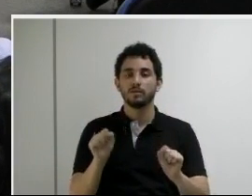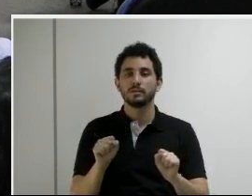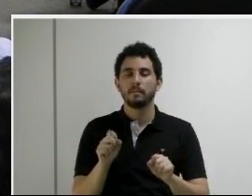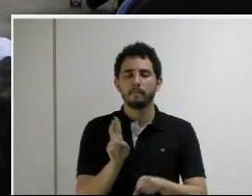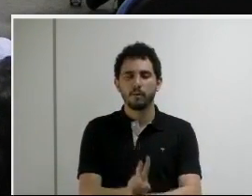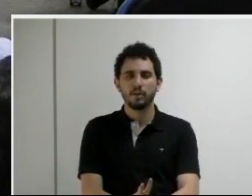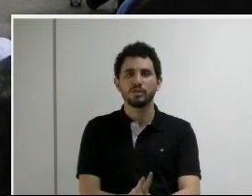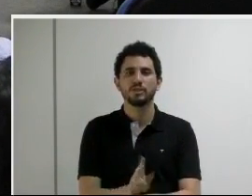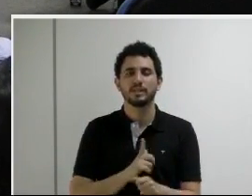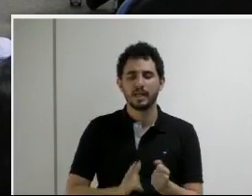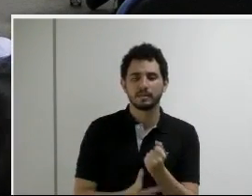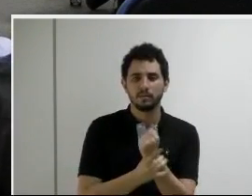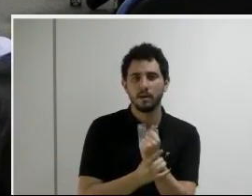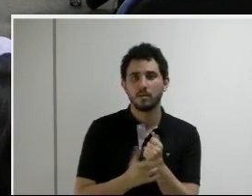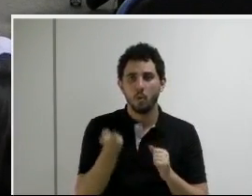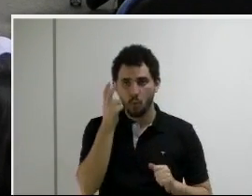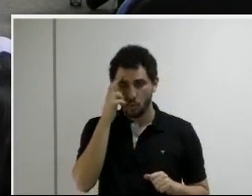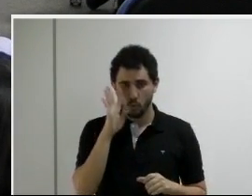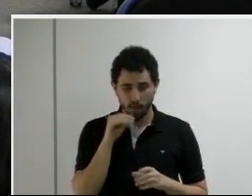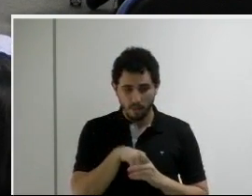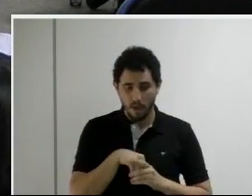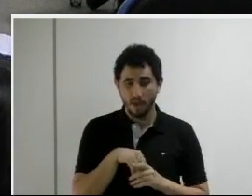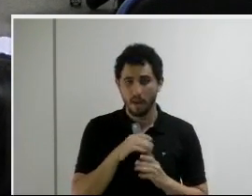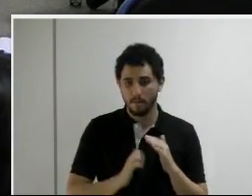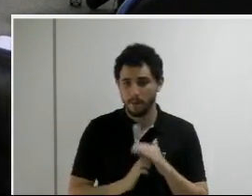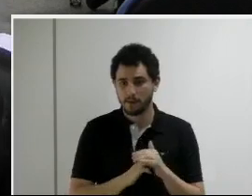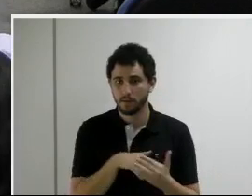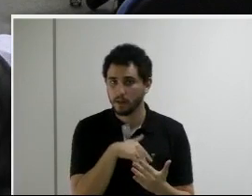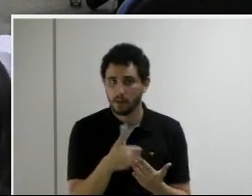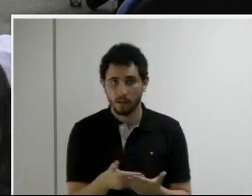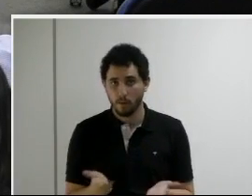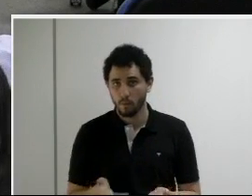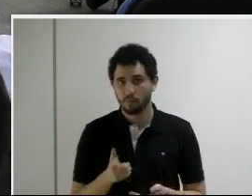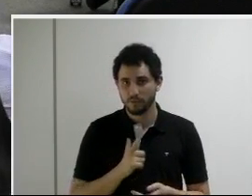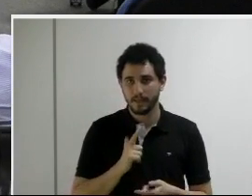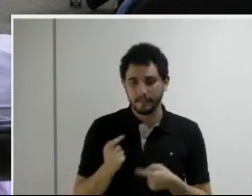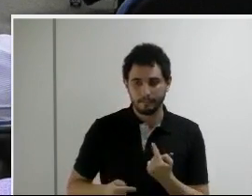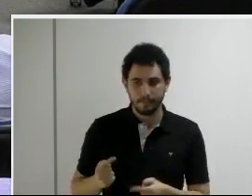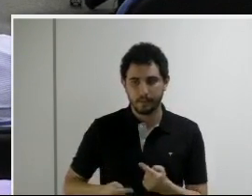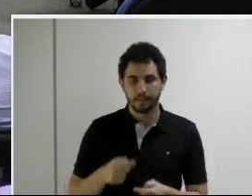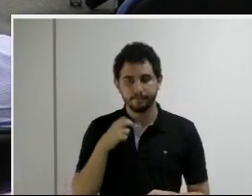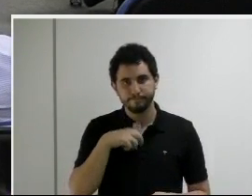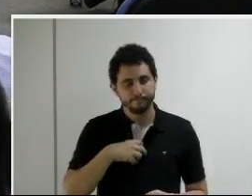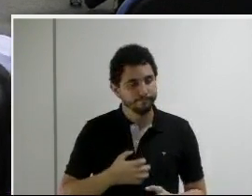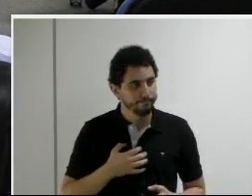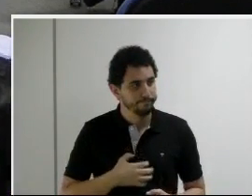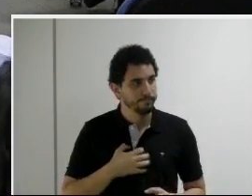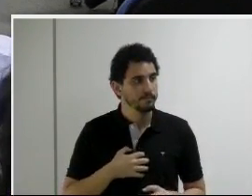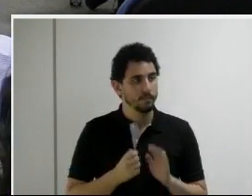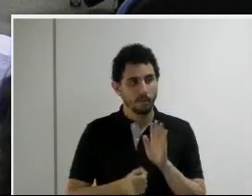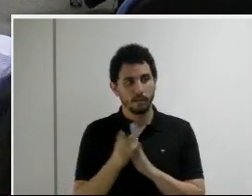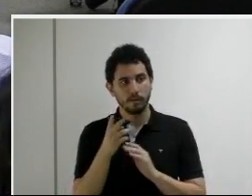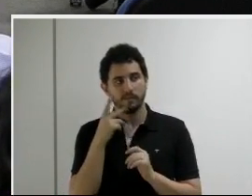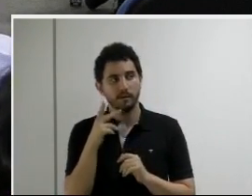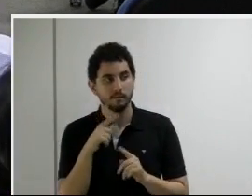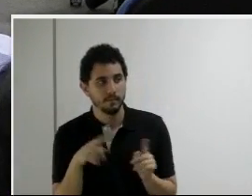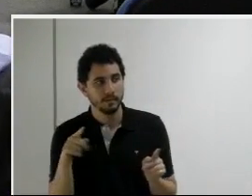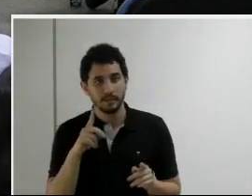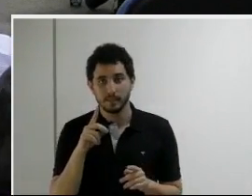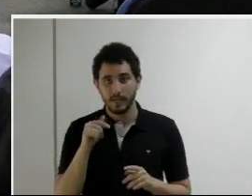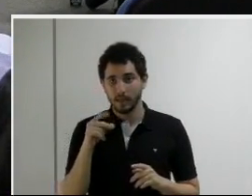estar assegurados. A cultura interna de empresa, e até hoje nos debates a gente se frustra com isso, quanta gente ainda usa o paradigma, mas os dados